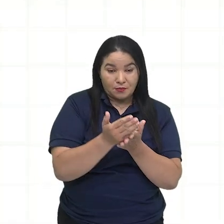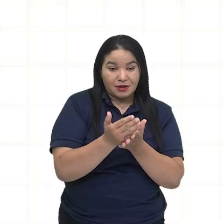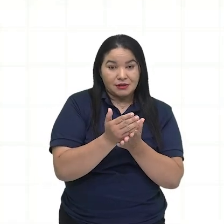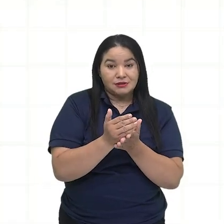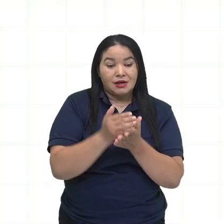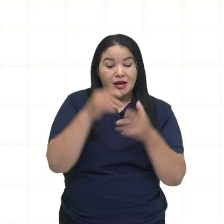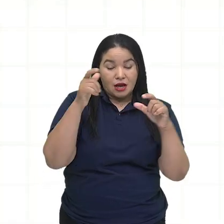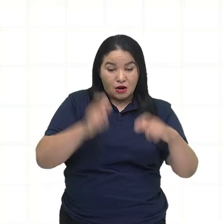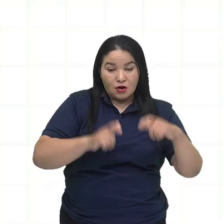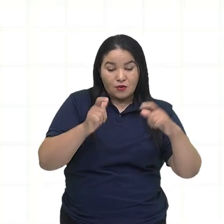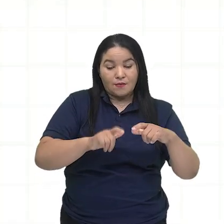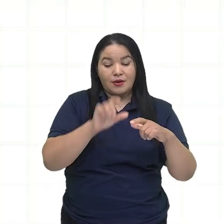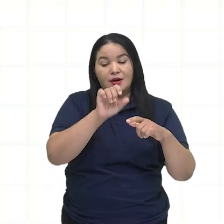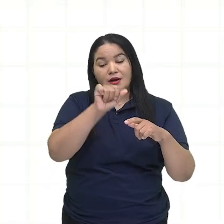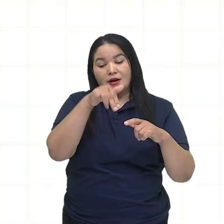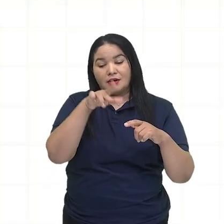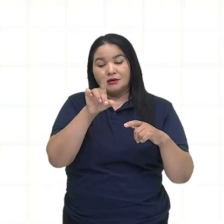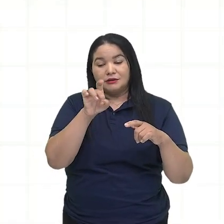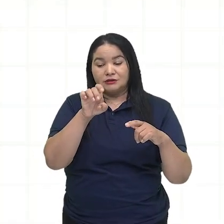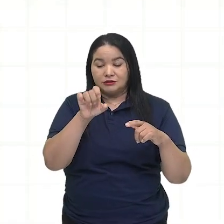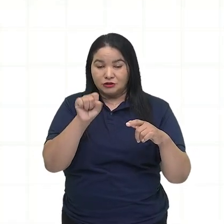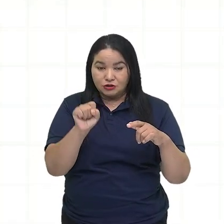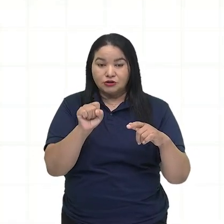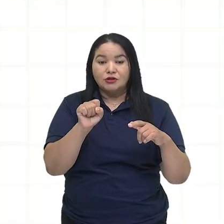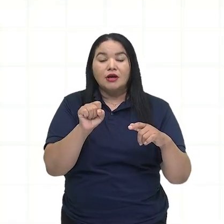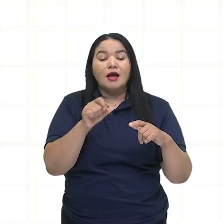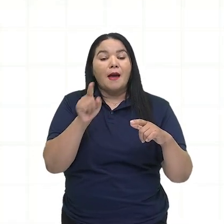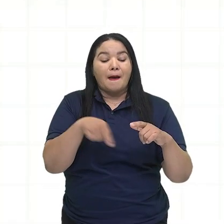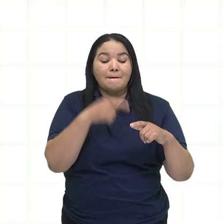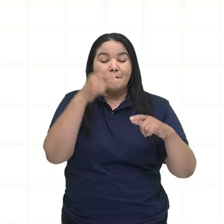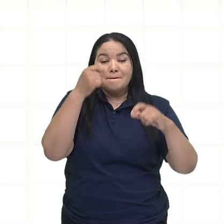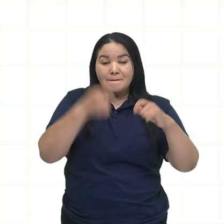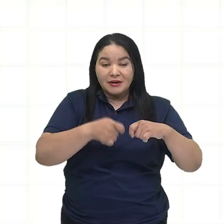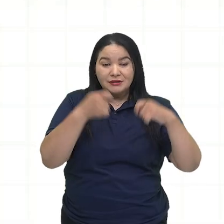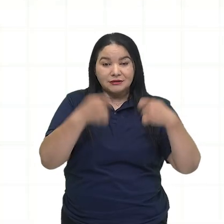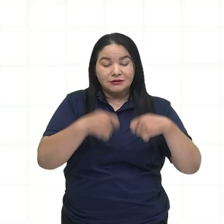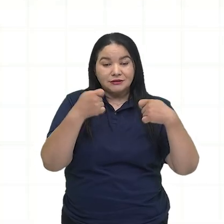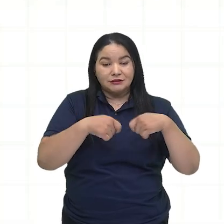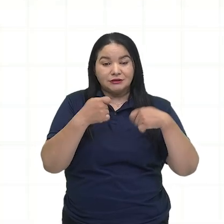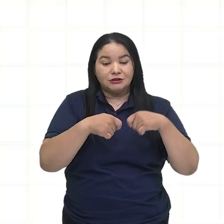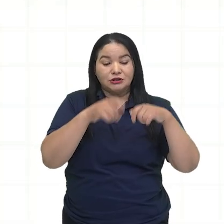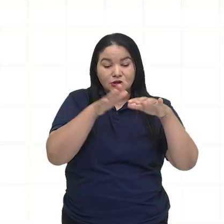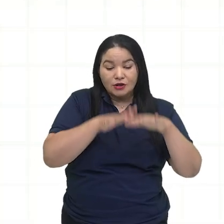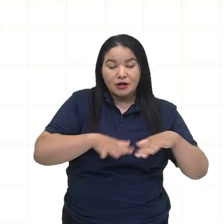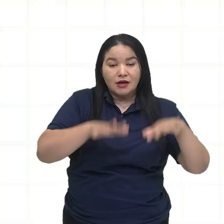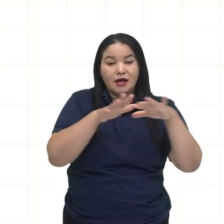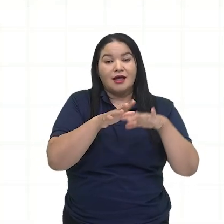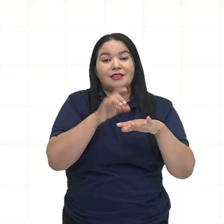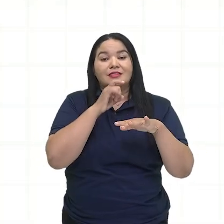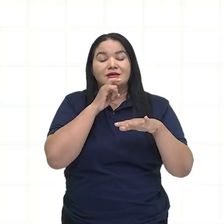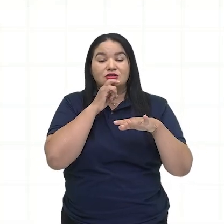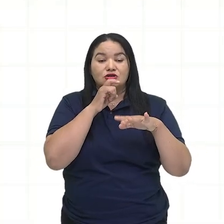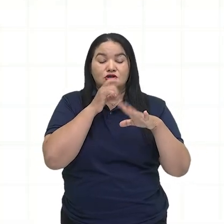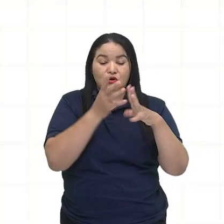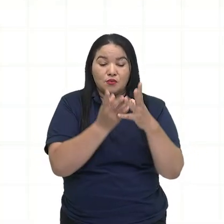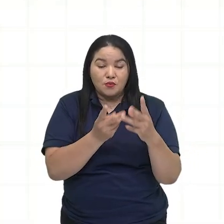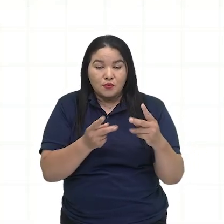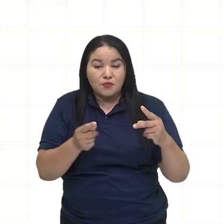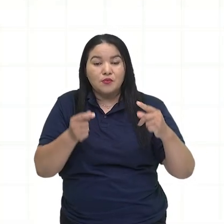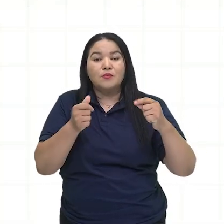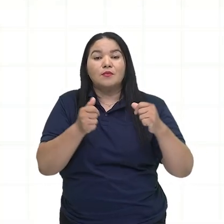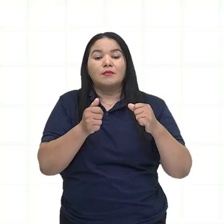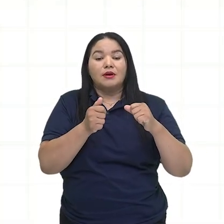Andes, correto? Ele precisa também da área de degelo dos Andes para